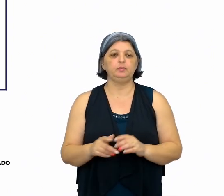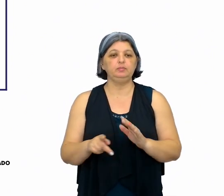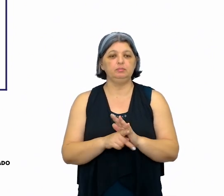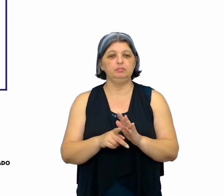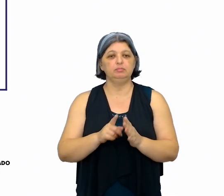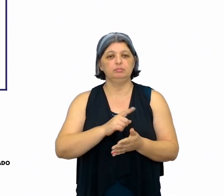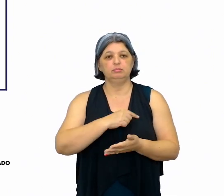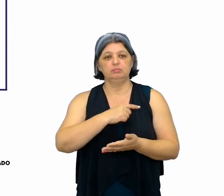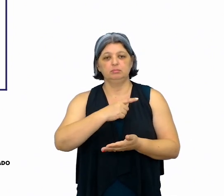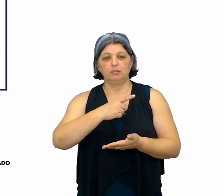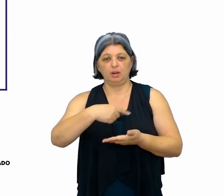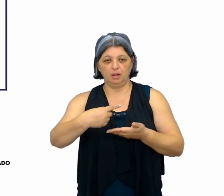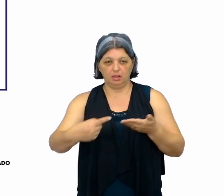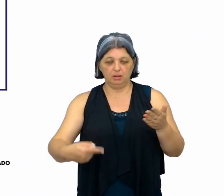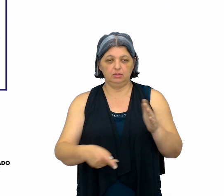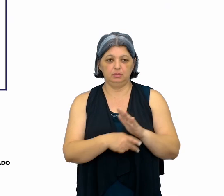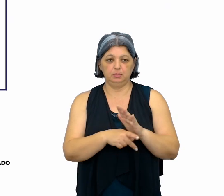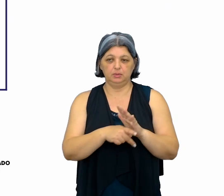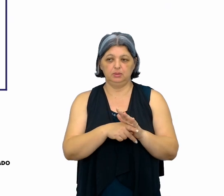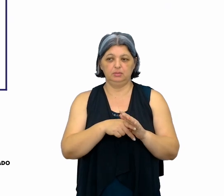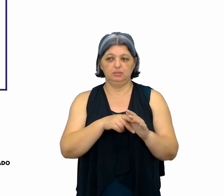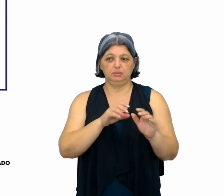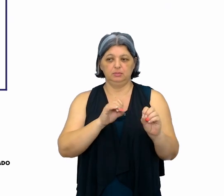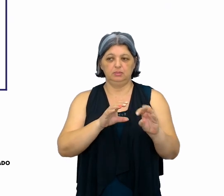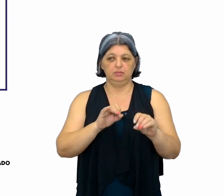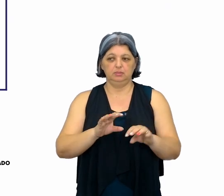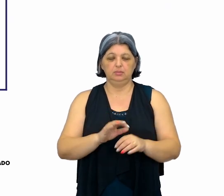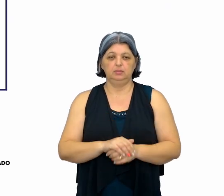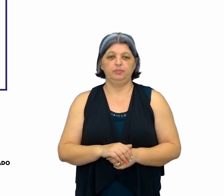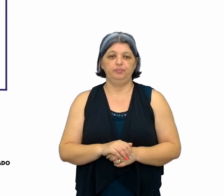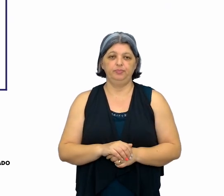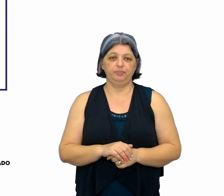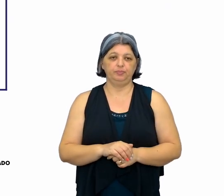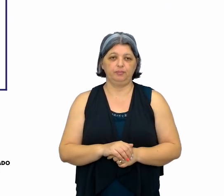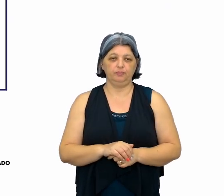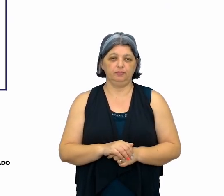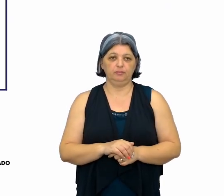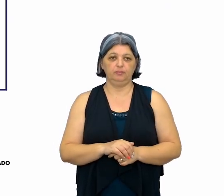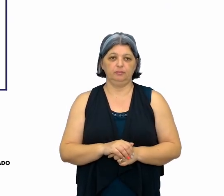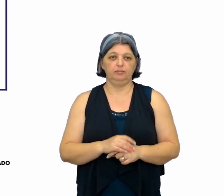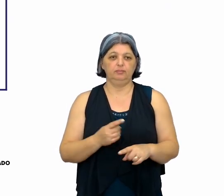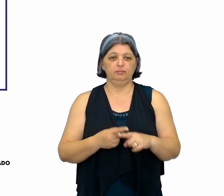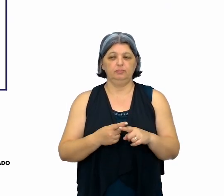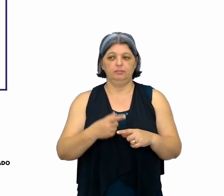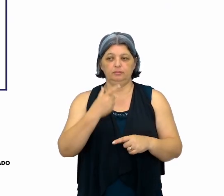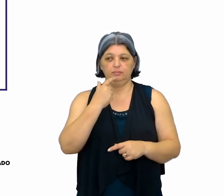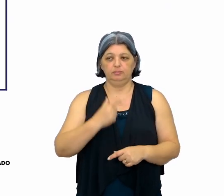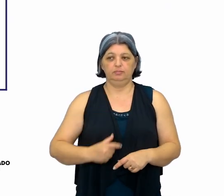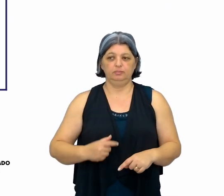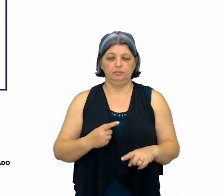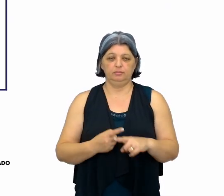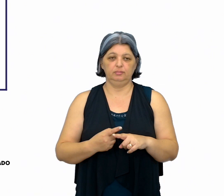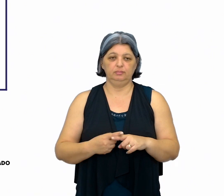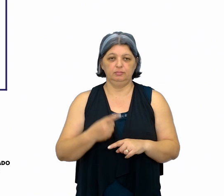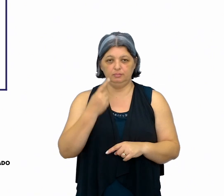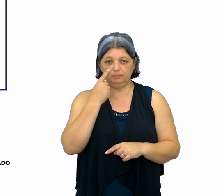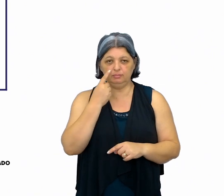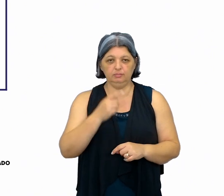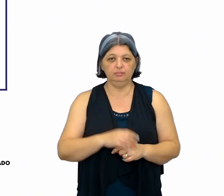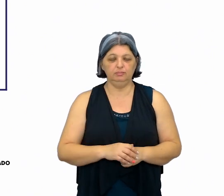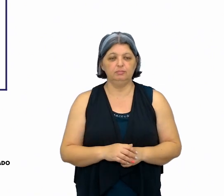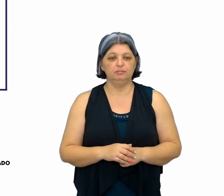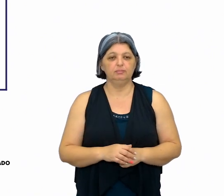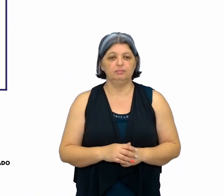a numeração dessa atividade, ela sofreu aqui um ajuste, tá? Então, a gente pode dar uma olhadinha